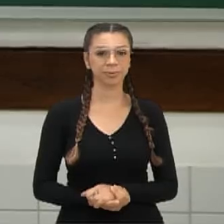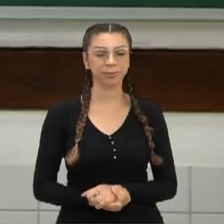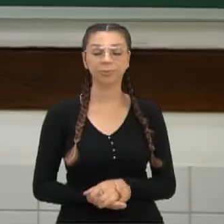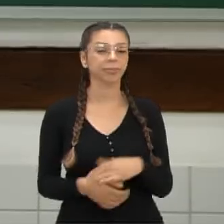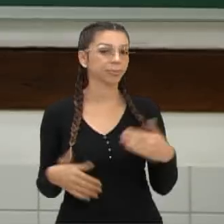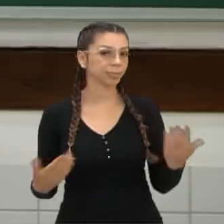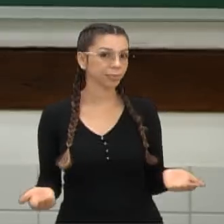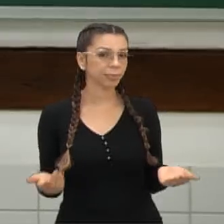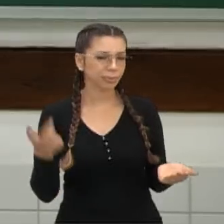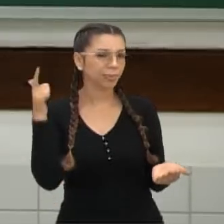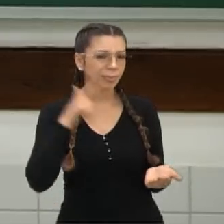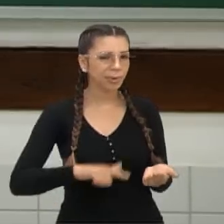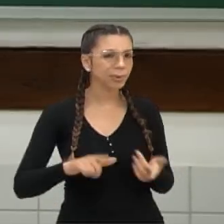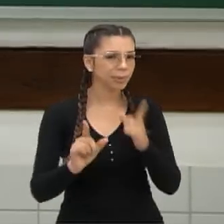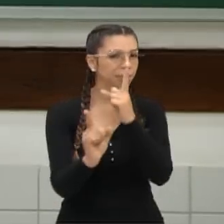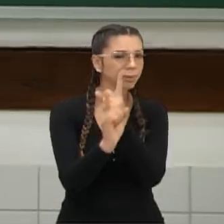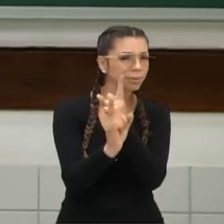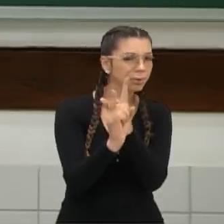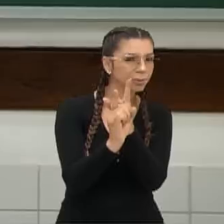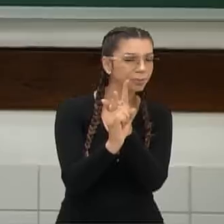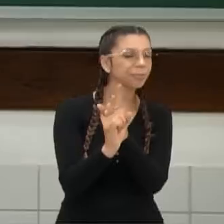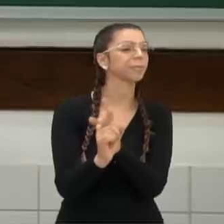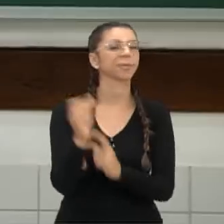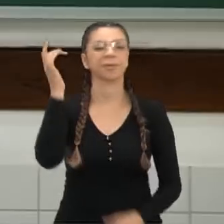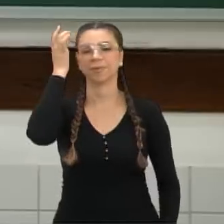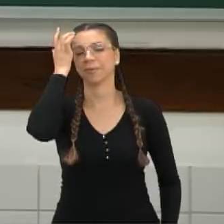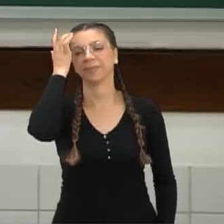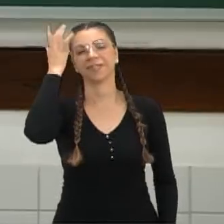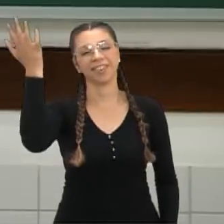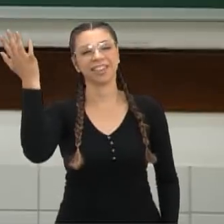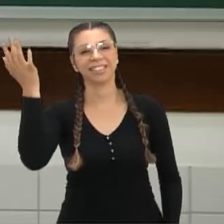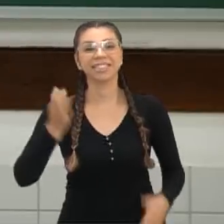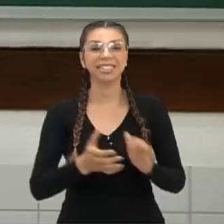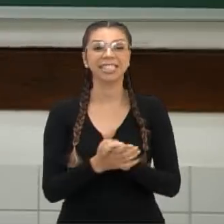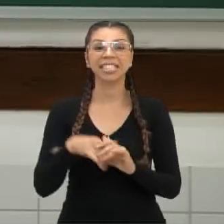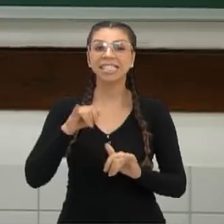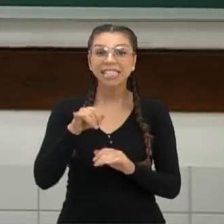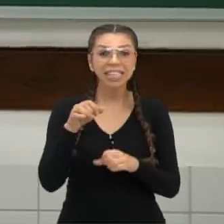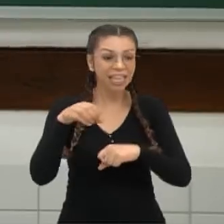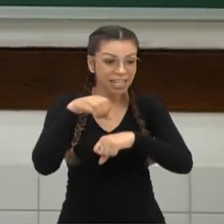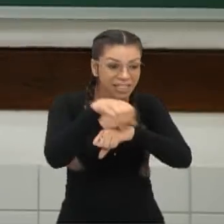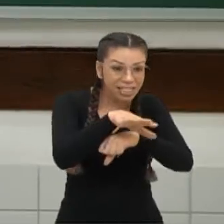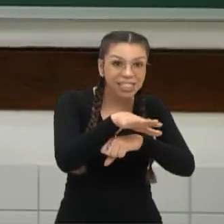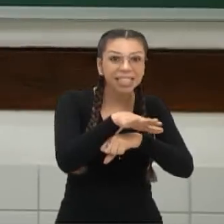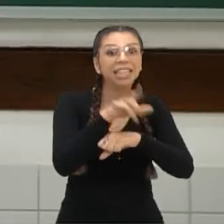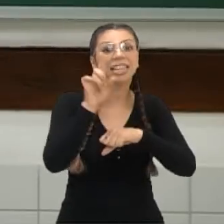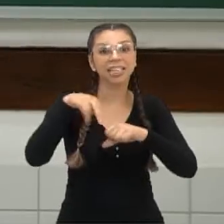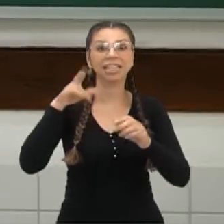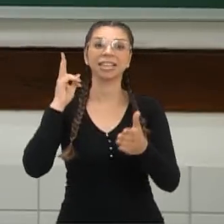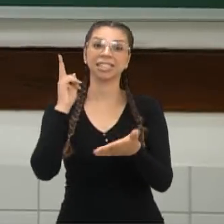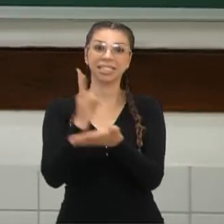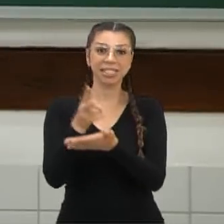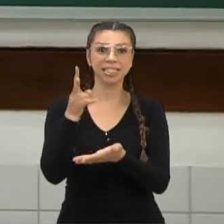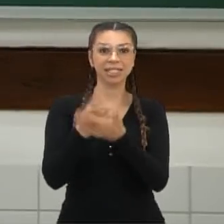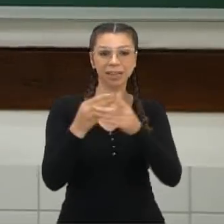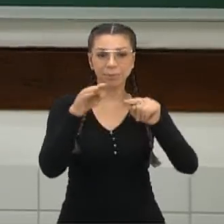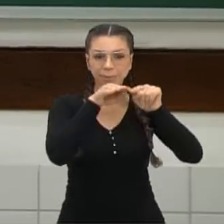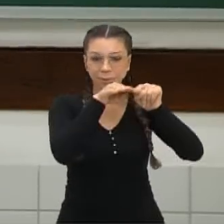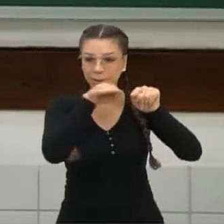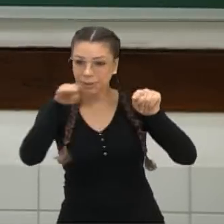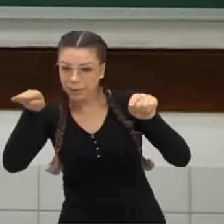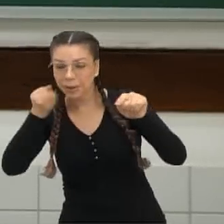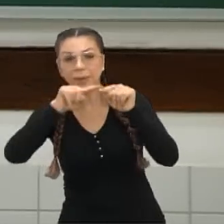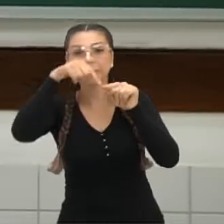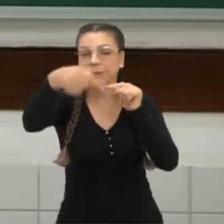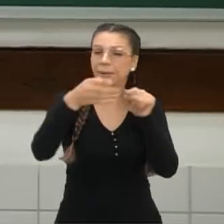E aí, conseguiram localizar? Facinho, né? Se seguiram a dica que a professora deu, que é sempre horizontal primeiro e